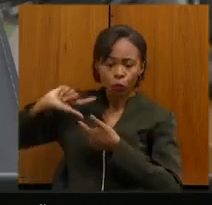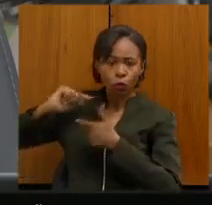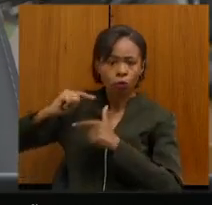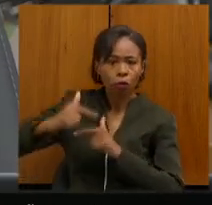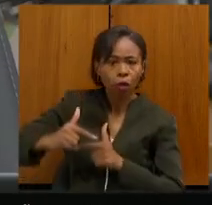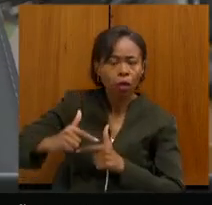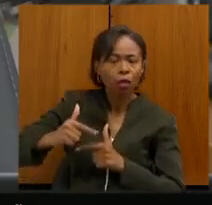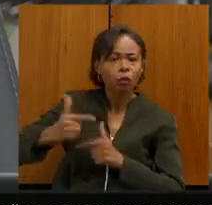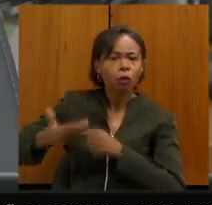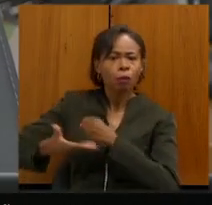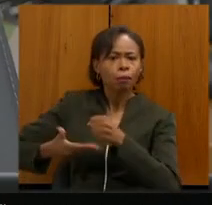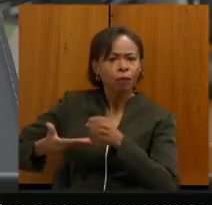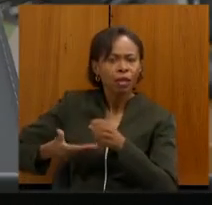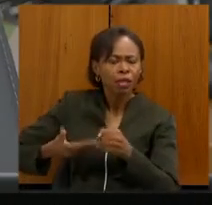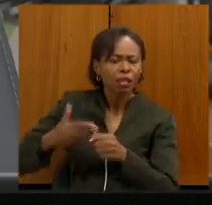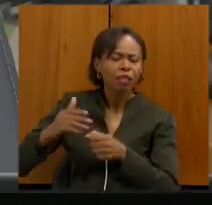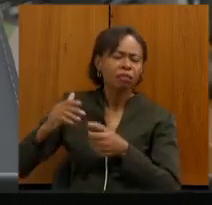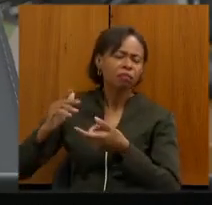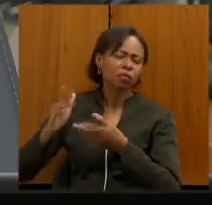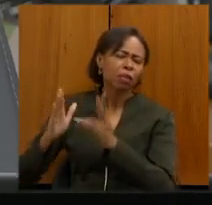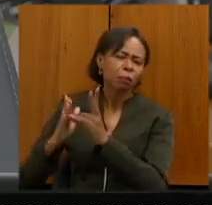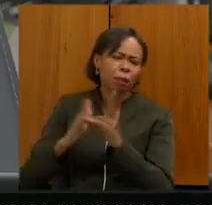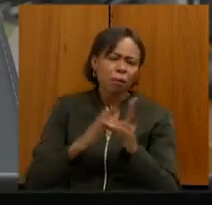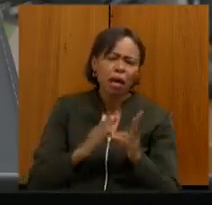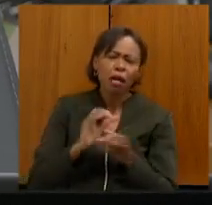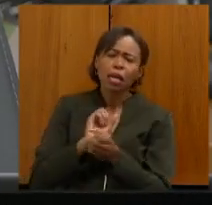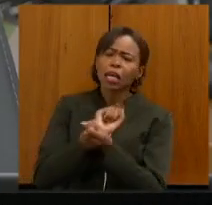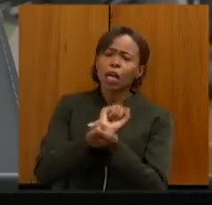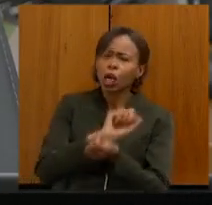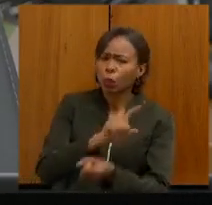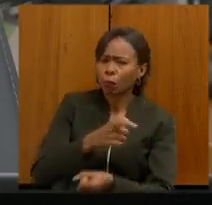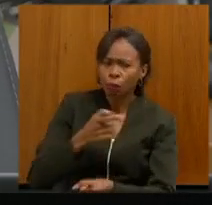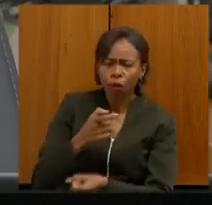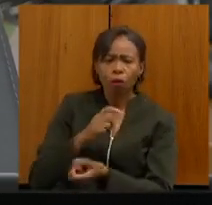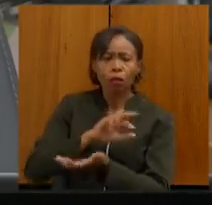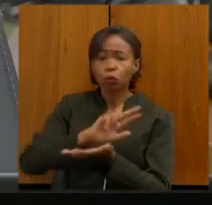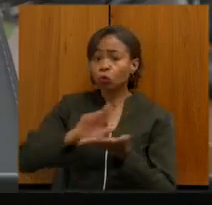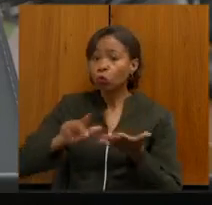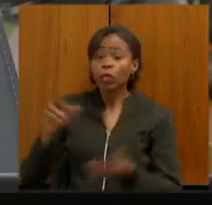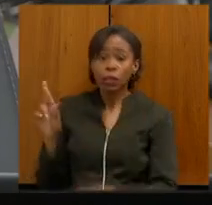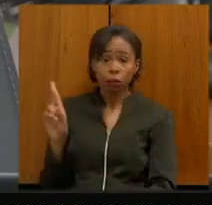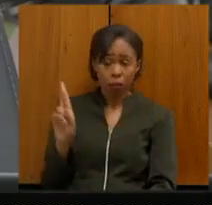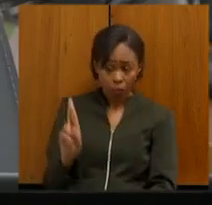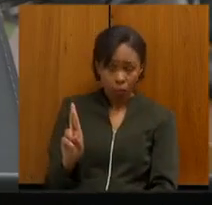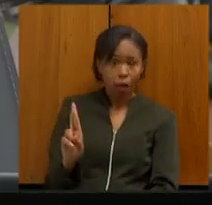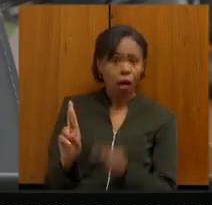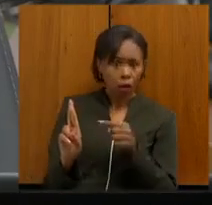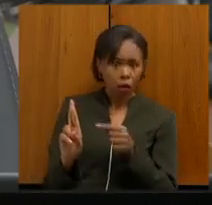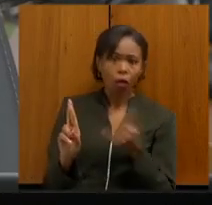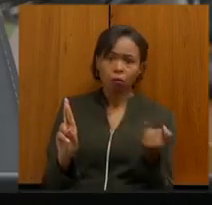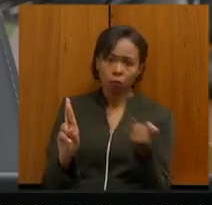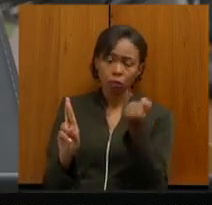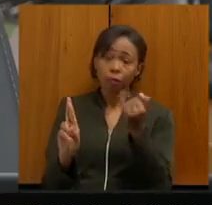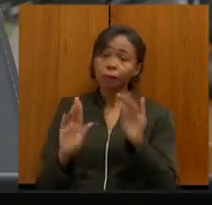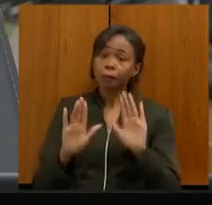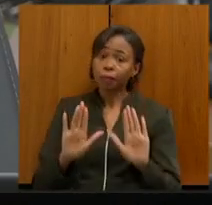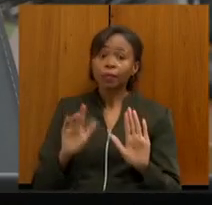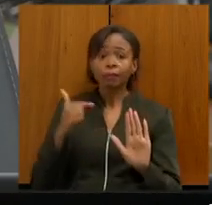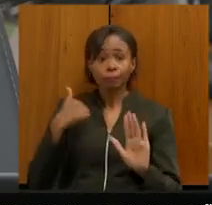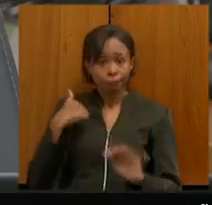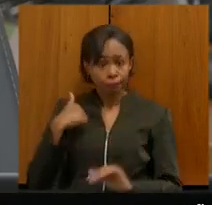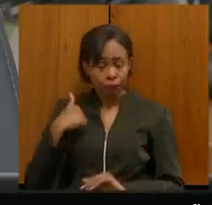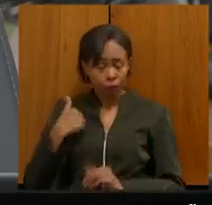né tradicionais quilombolas né Toda essa representação é fundamental mas claramente né Eu como